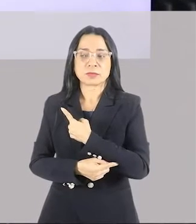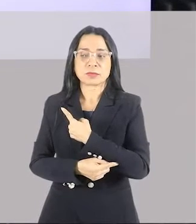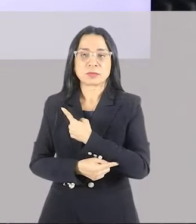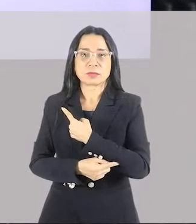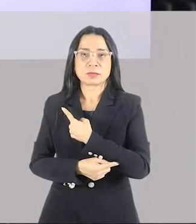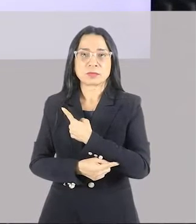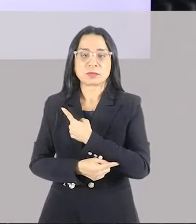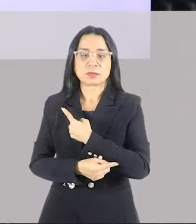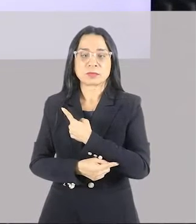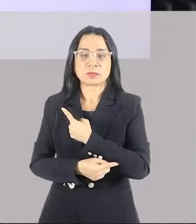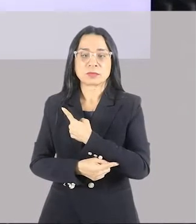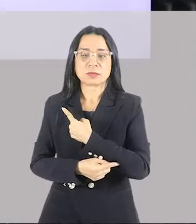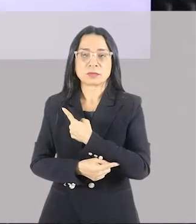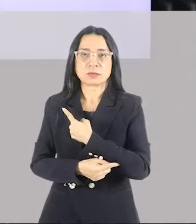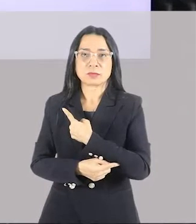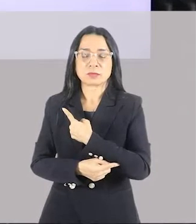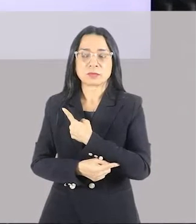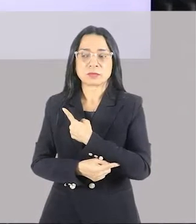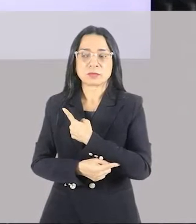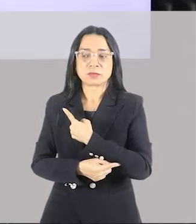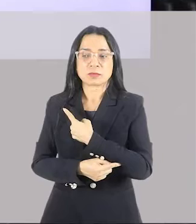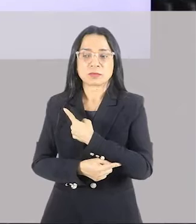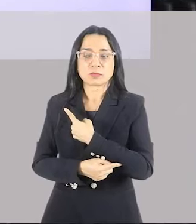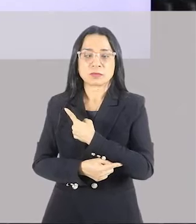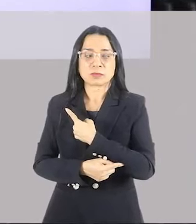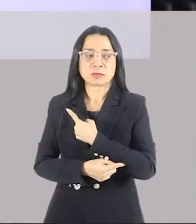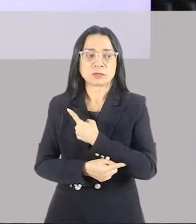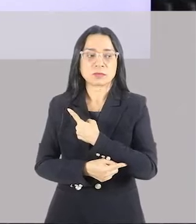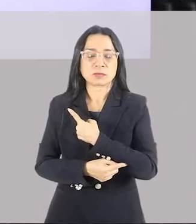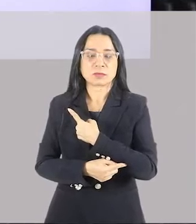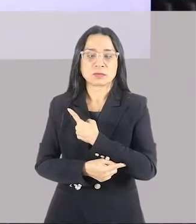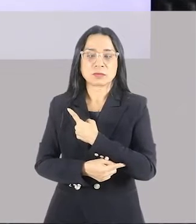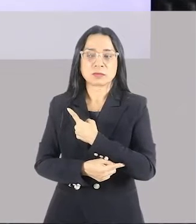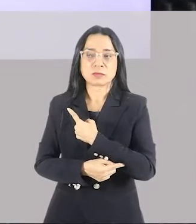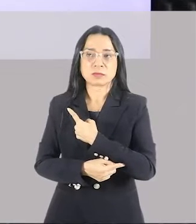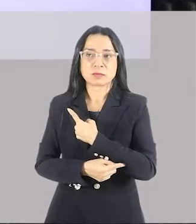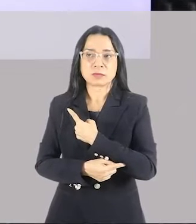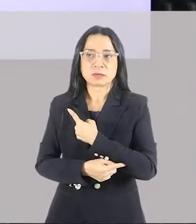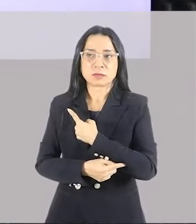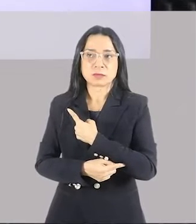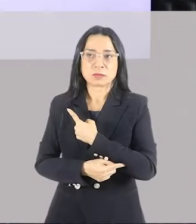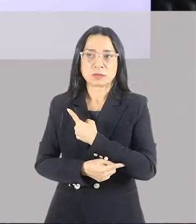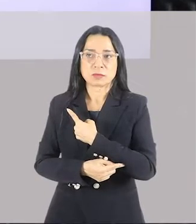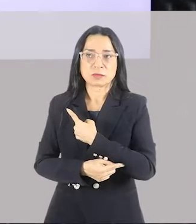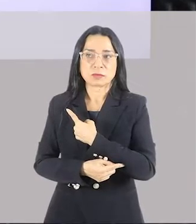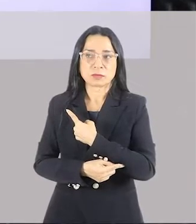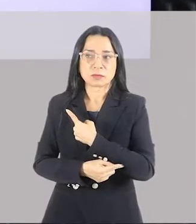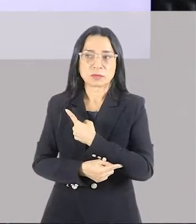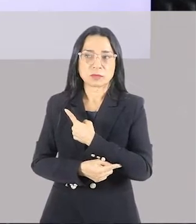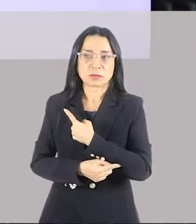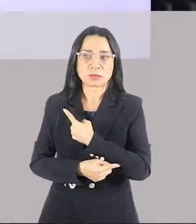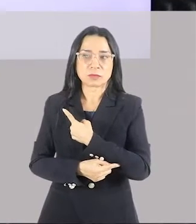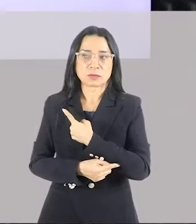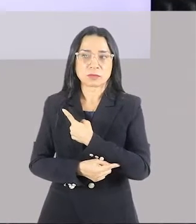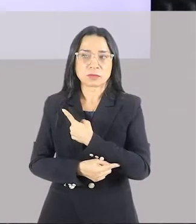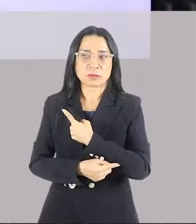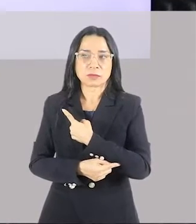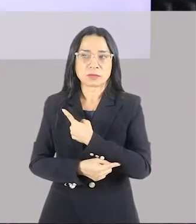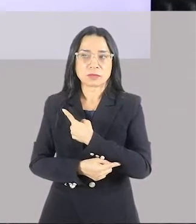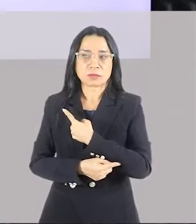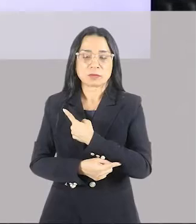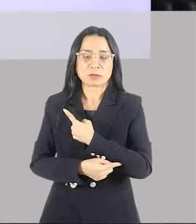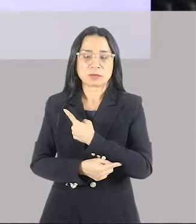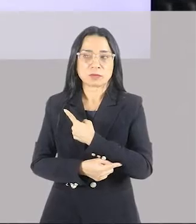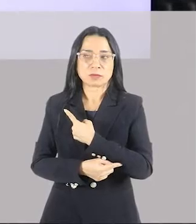Isso no caso das permissões. A lei expressamente se refere à precariedade e à revogabilidade unilateral do contrato